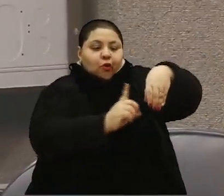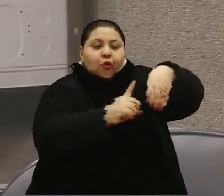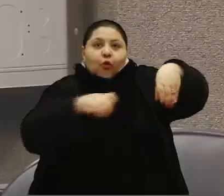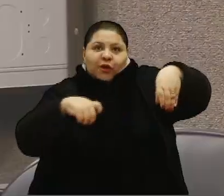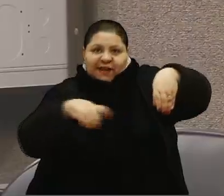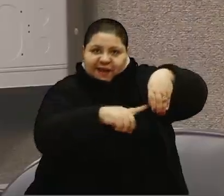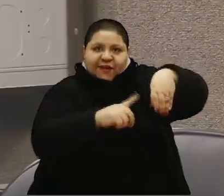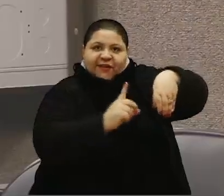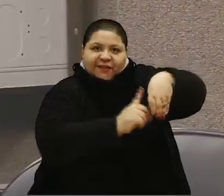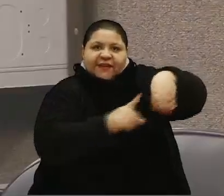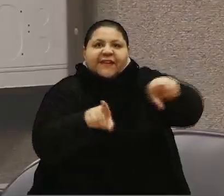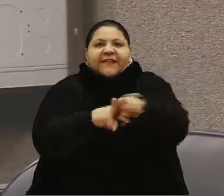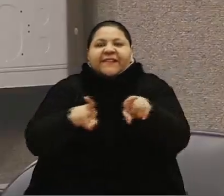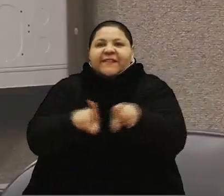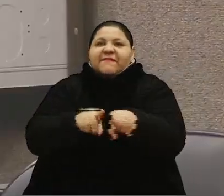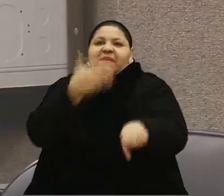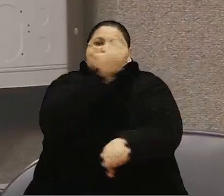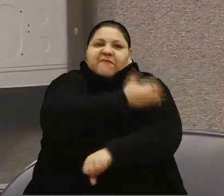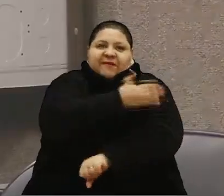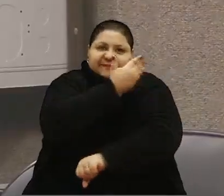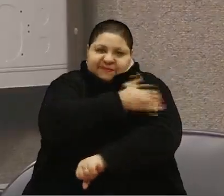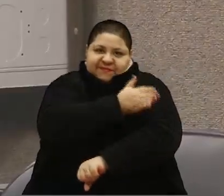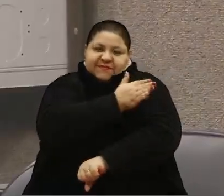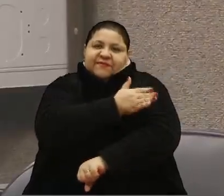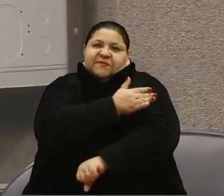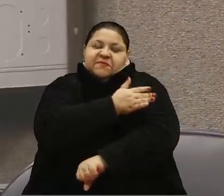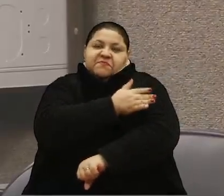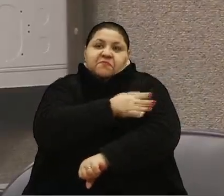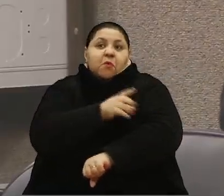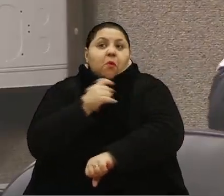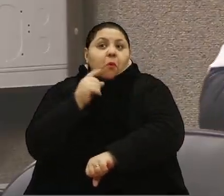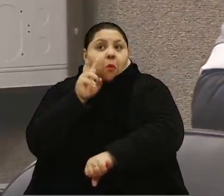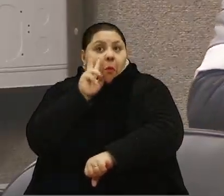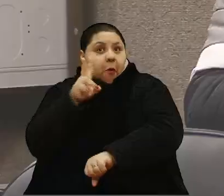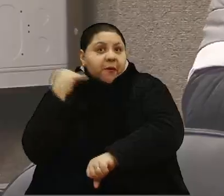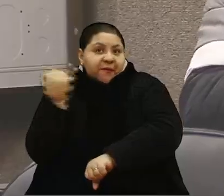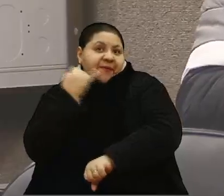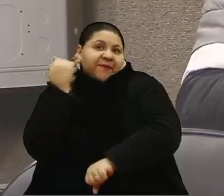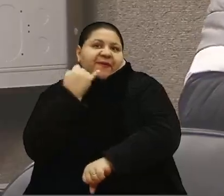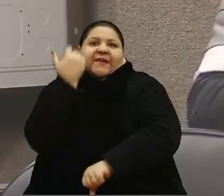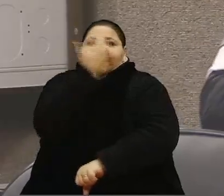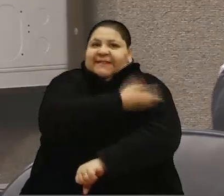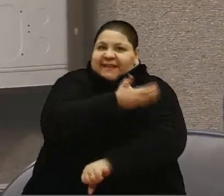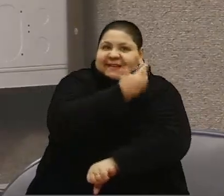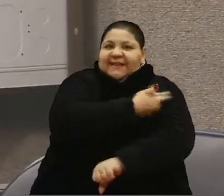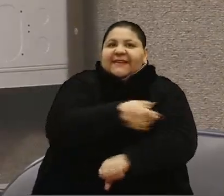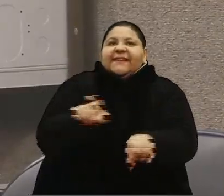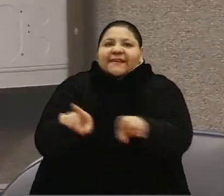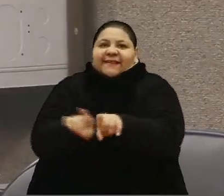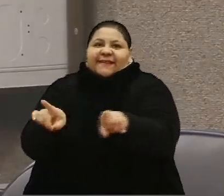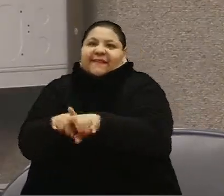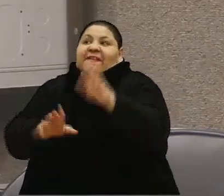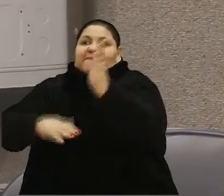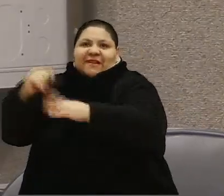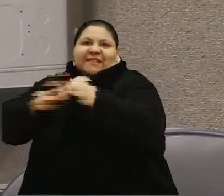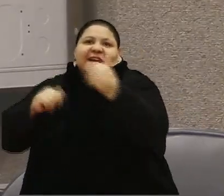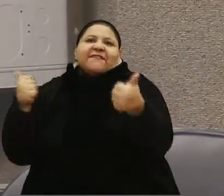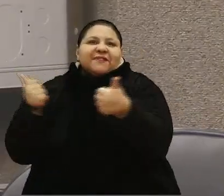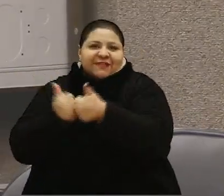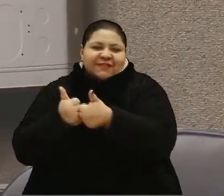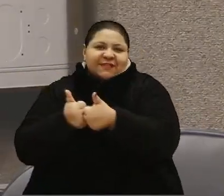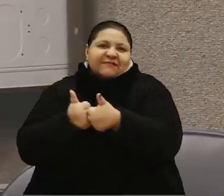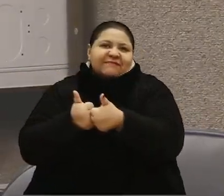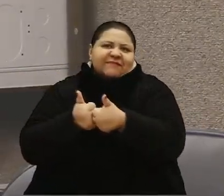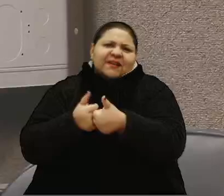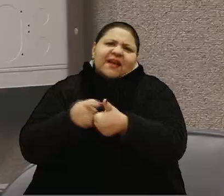time, também era o treinador. Olha só que importância, Então, treinava e jogava ao mesmo tempo. Então, nada